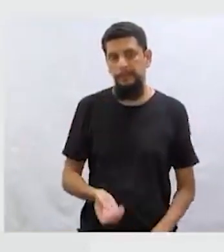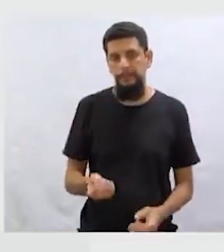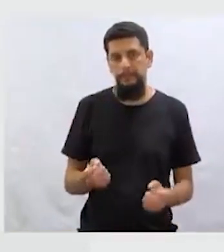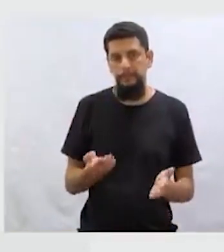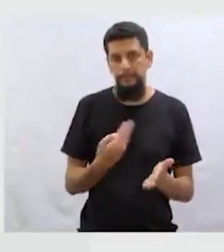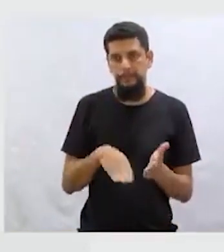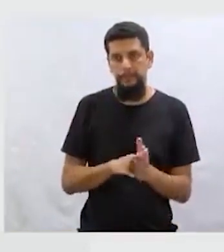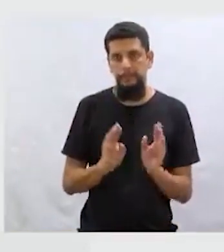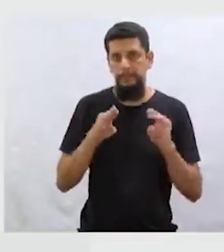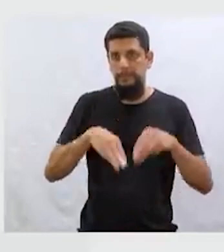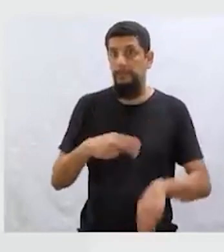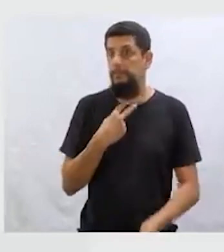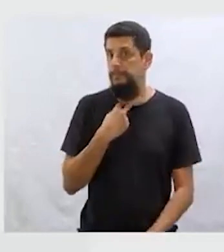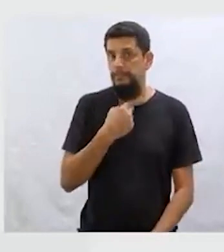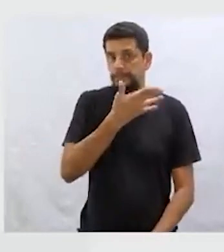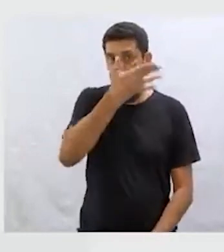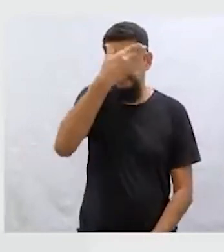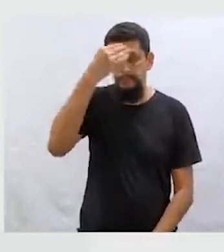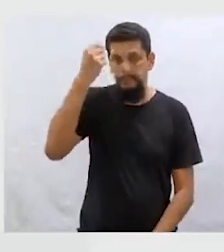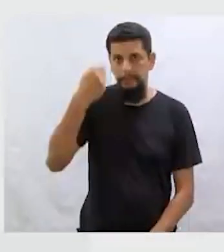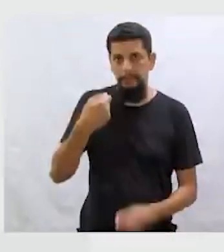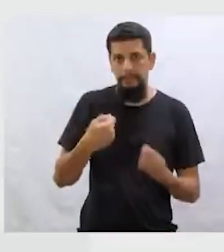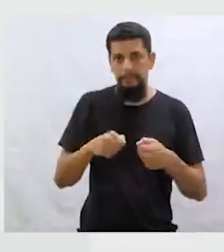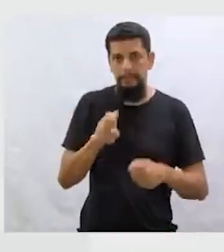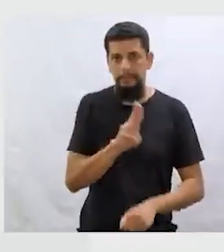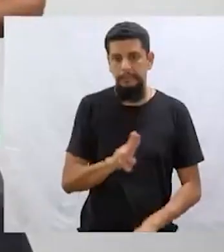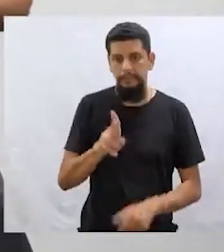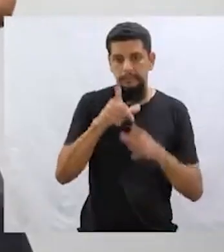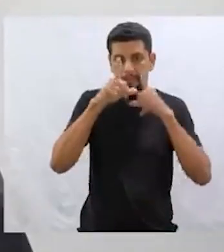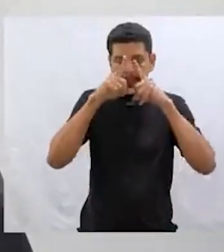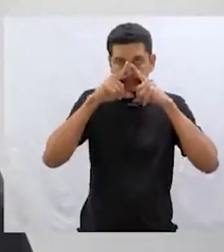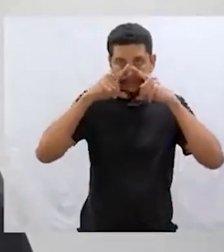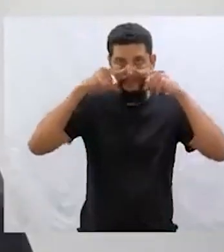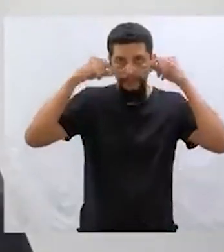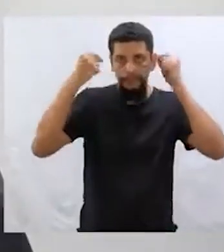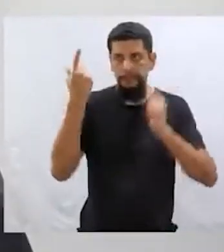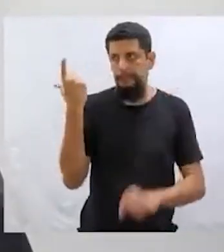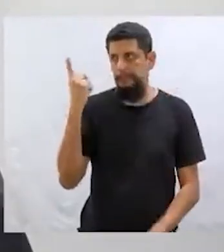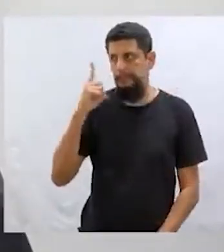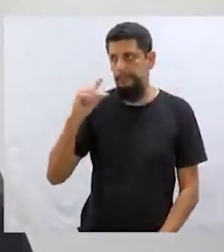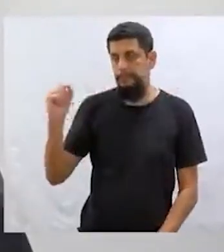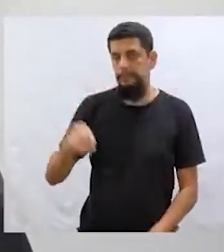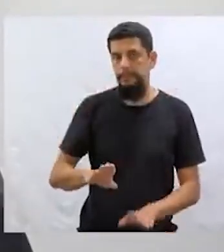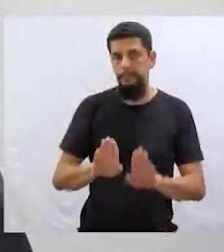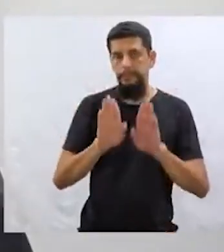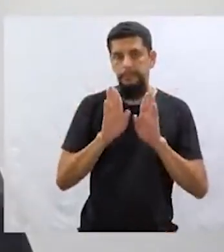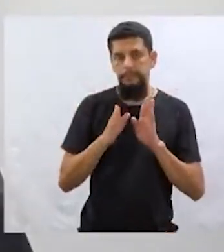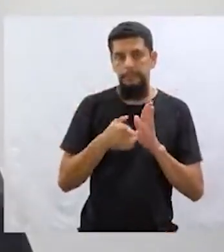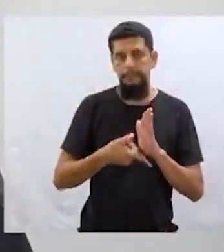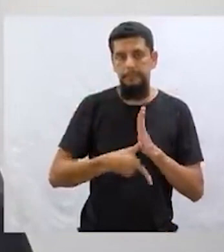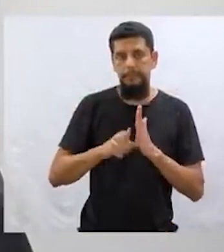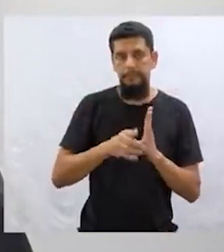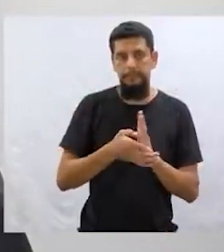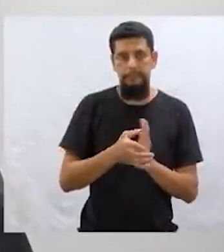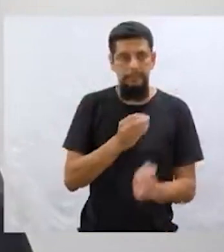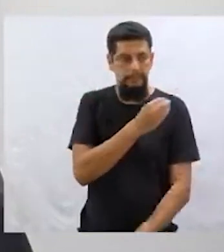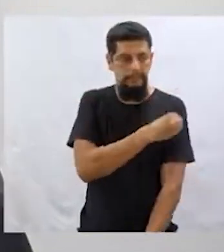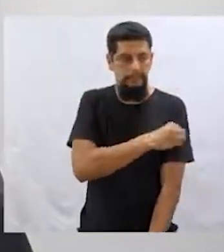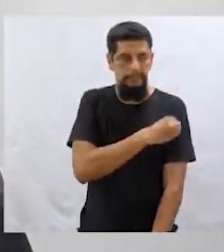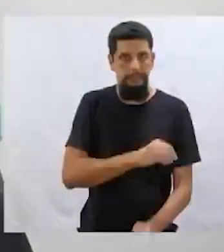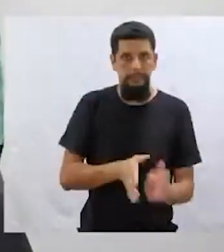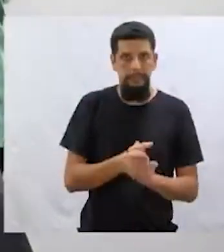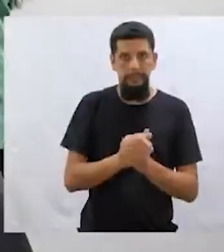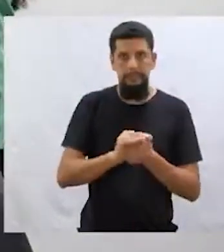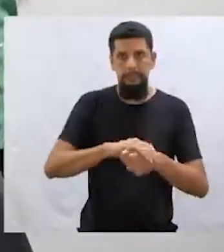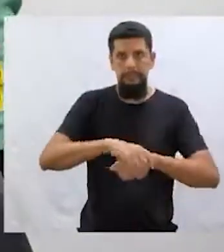nós estamos encerrando, mas não podemos esquecer de colocar a máscara para ir embora. E antes, precisamos passar o